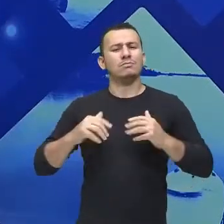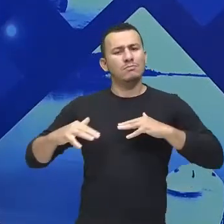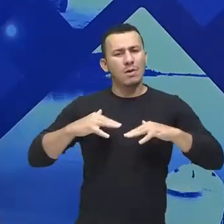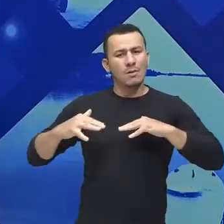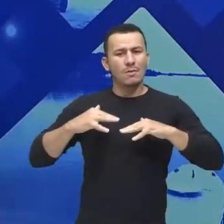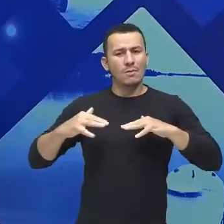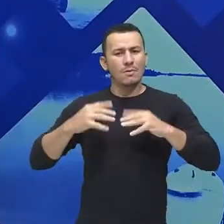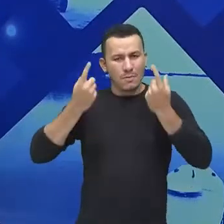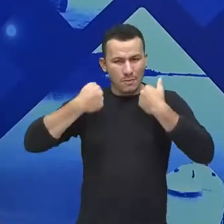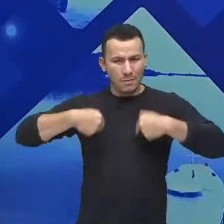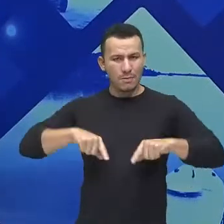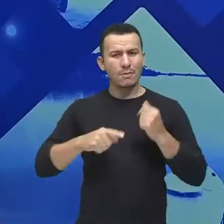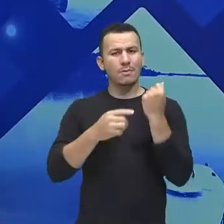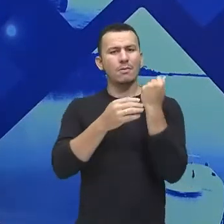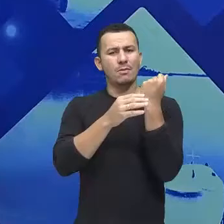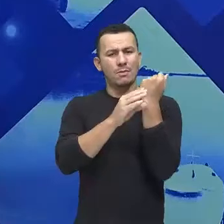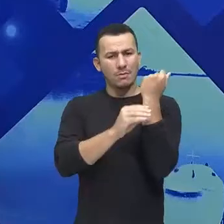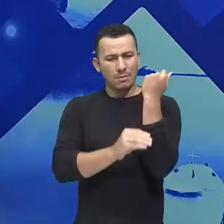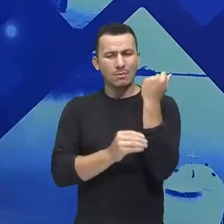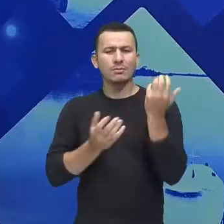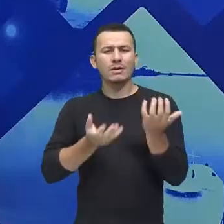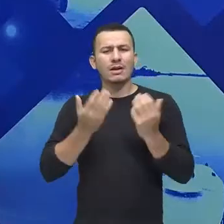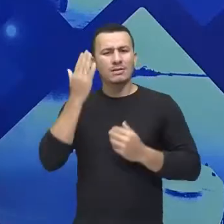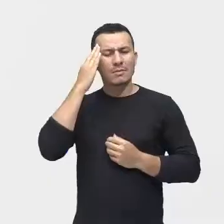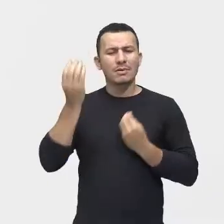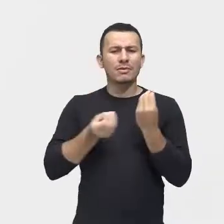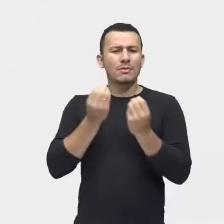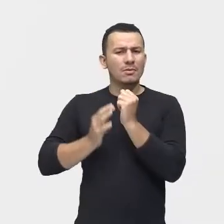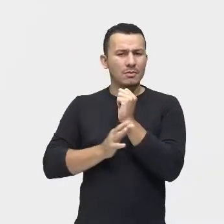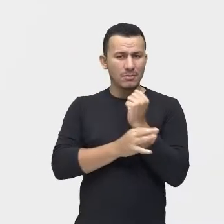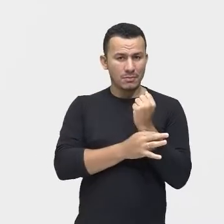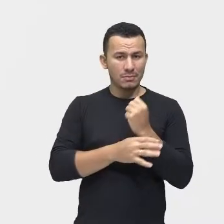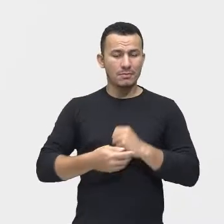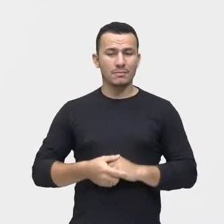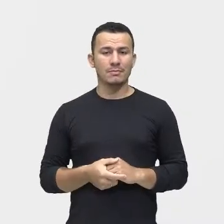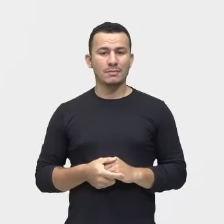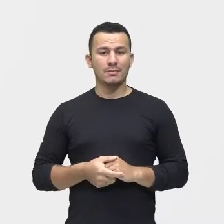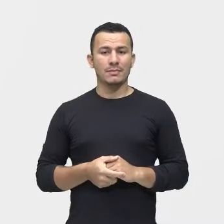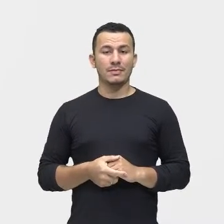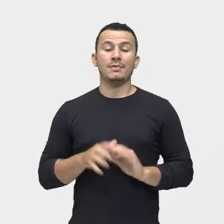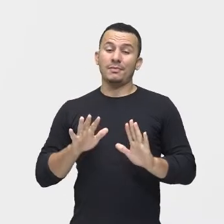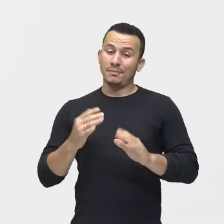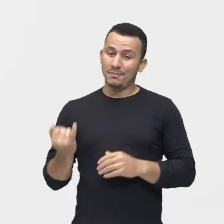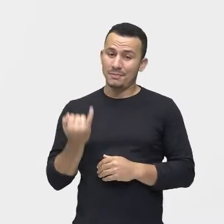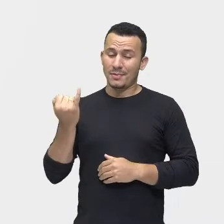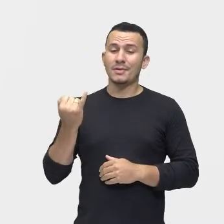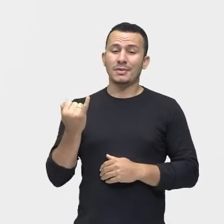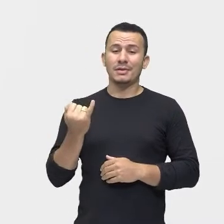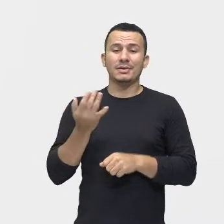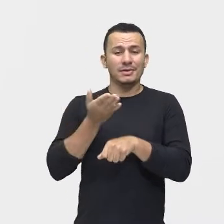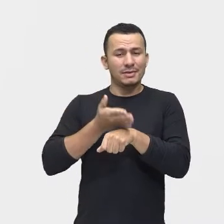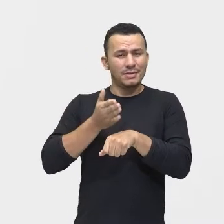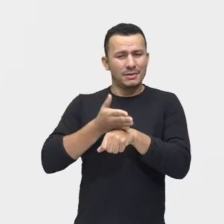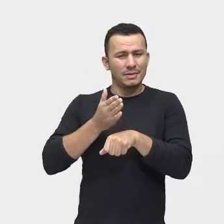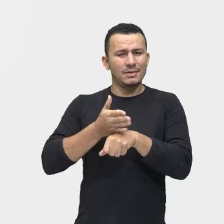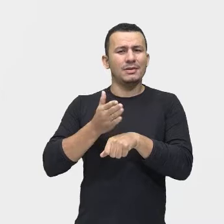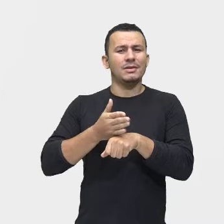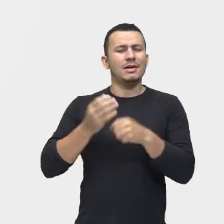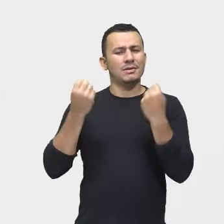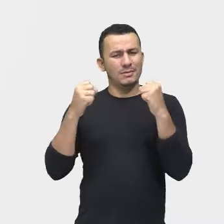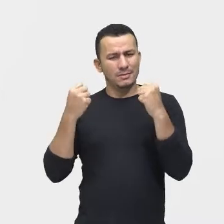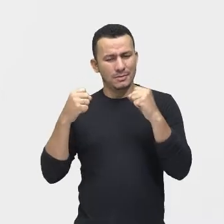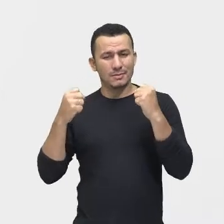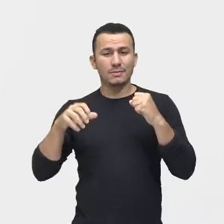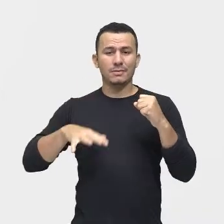do nosso sistema muscular? Vamos ver na cartela? A importância do exercício físico